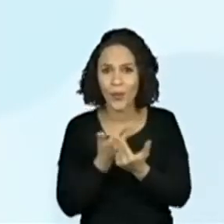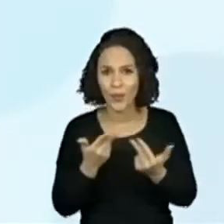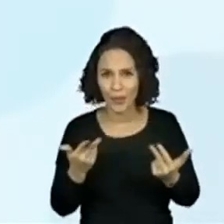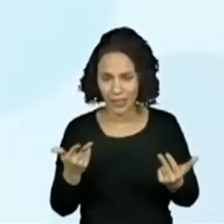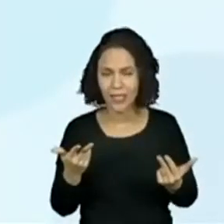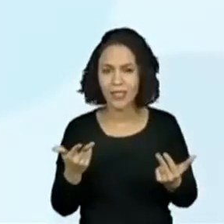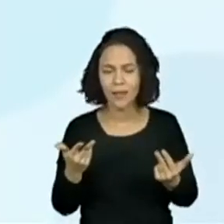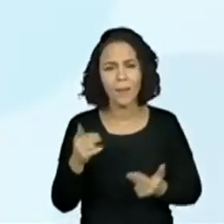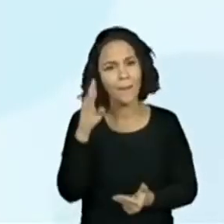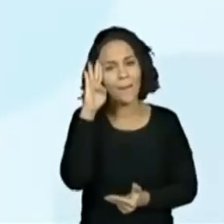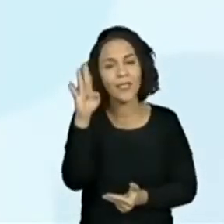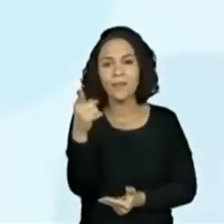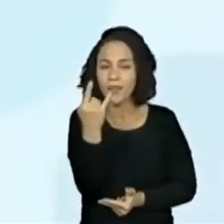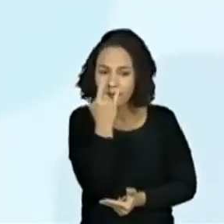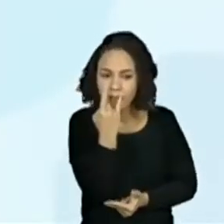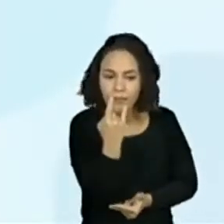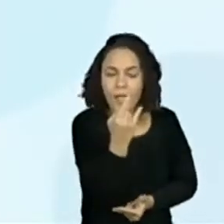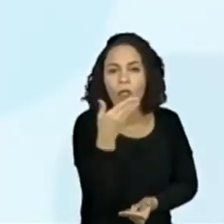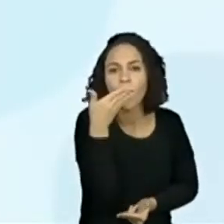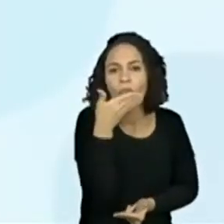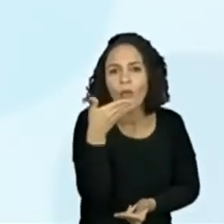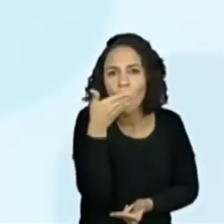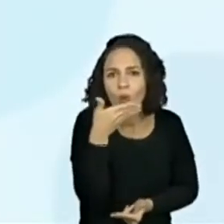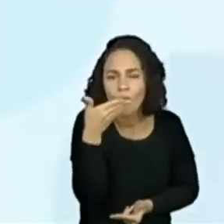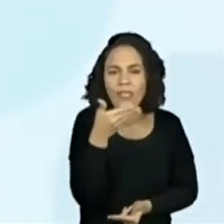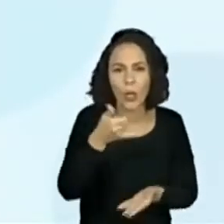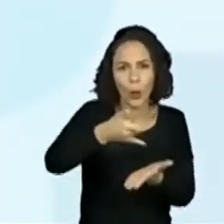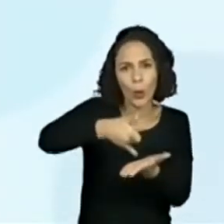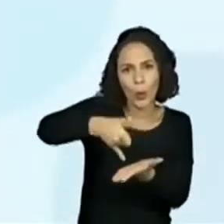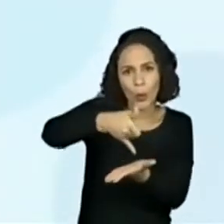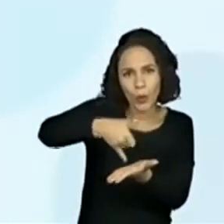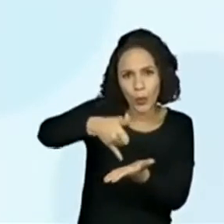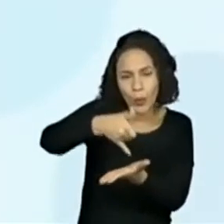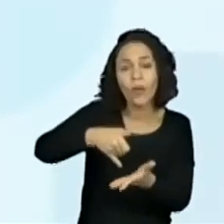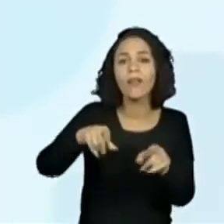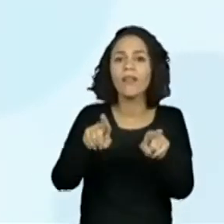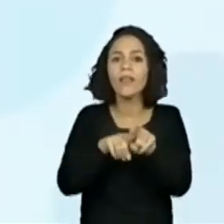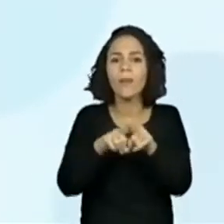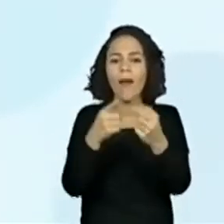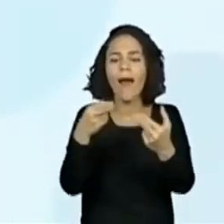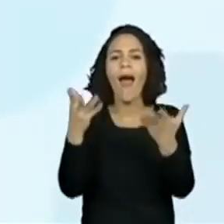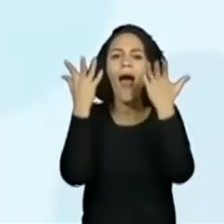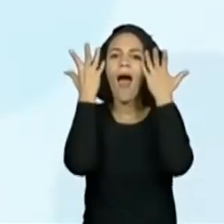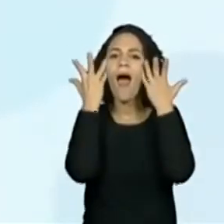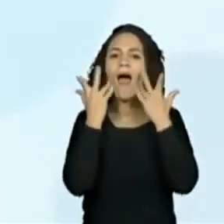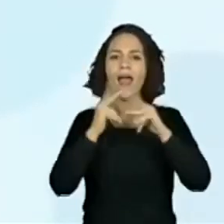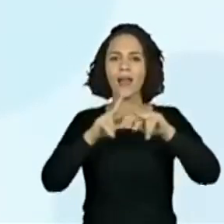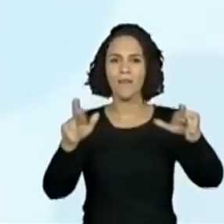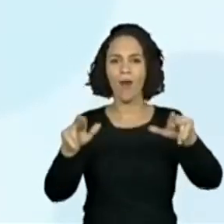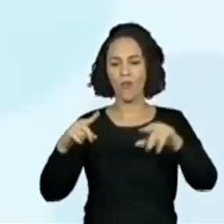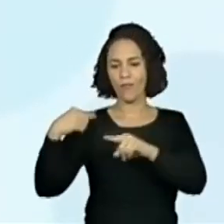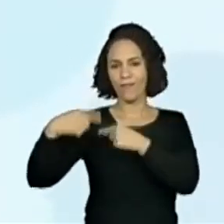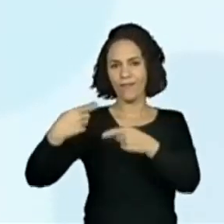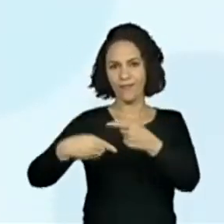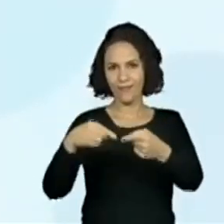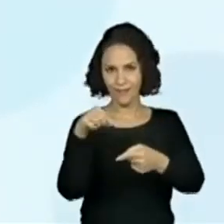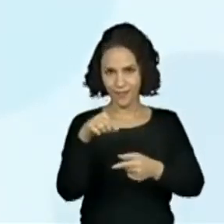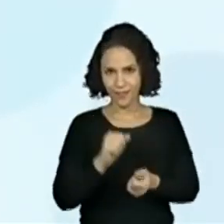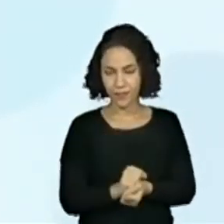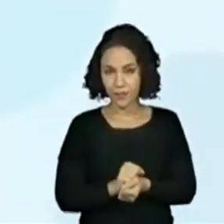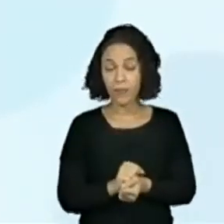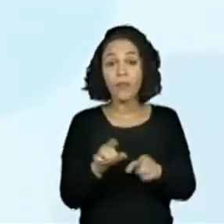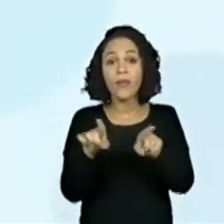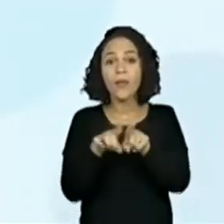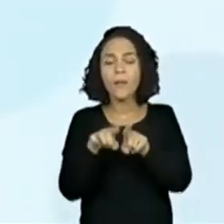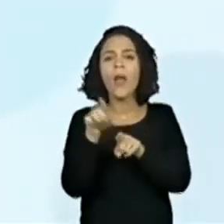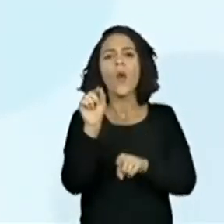tendo principal atração por doces, alimentos gordurosos e de origem animal. Uma curiosidade é que